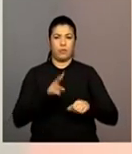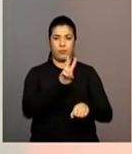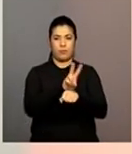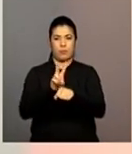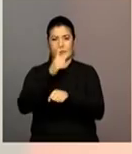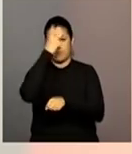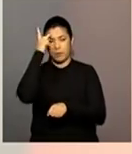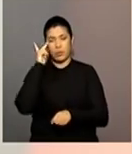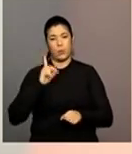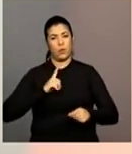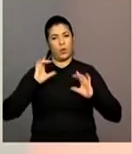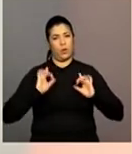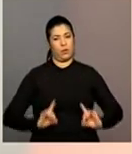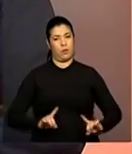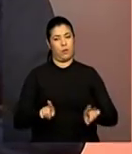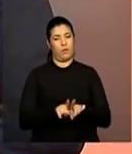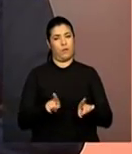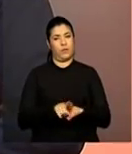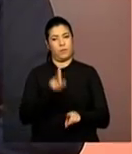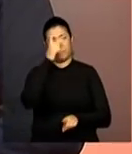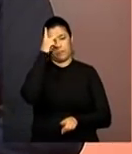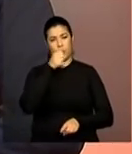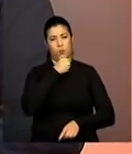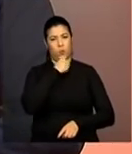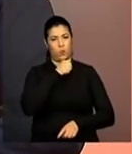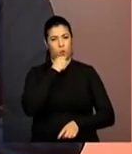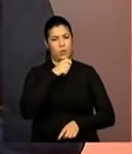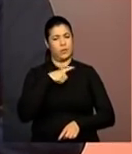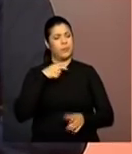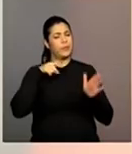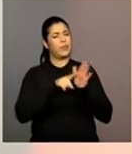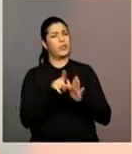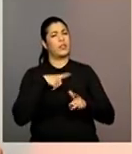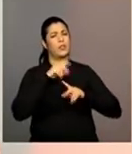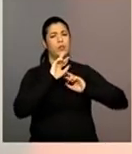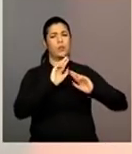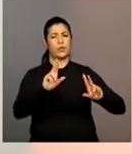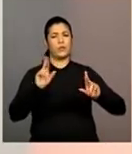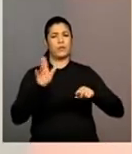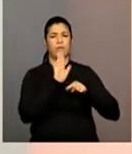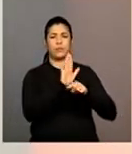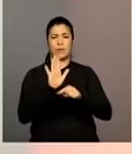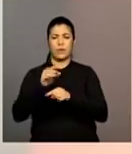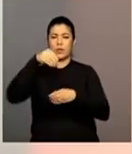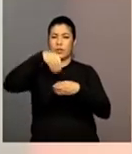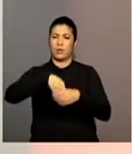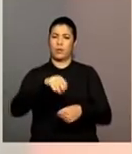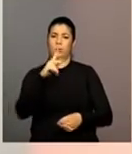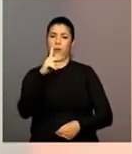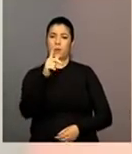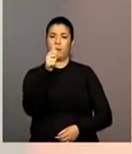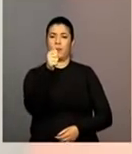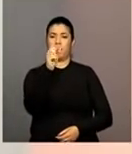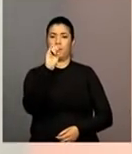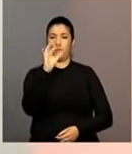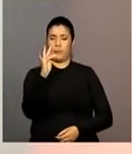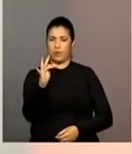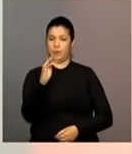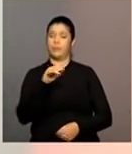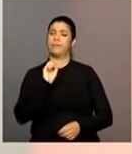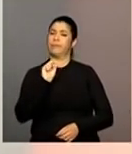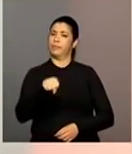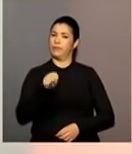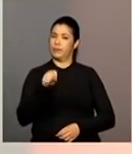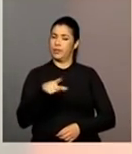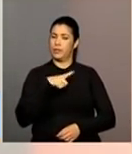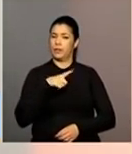e pessoas idosas várias ações no âmbito do piif São várias ações no no piif eh no crass ele o o